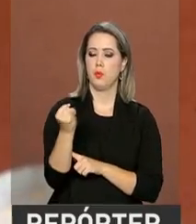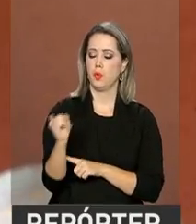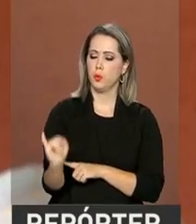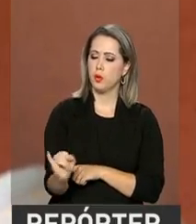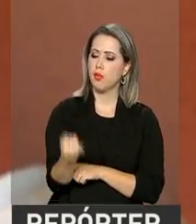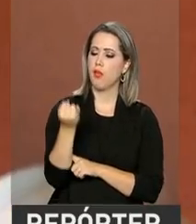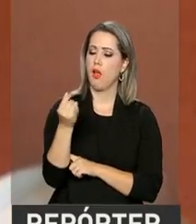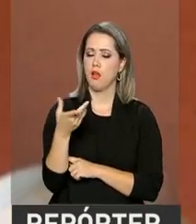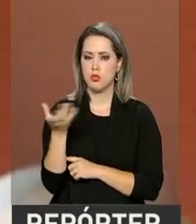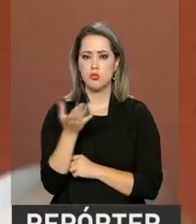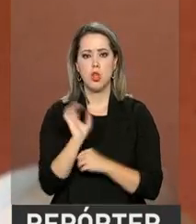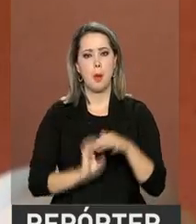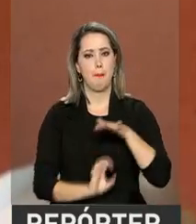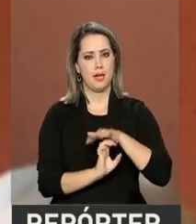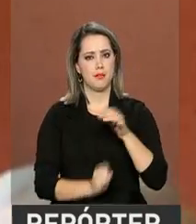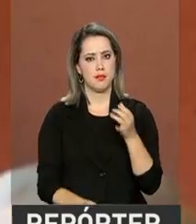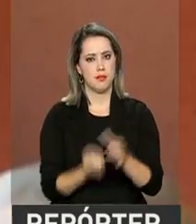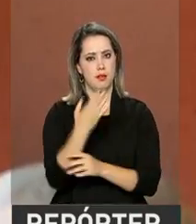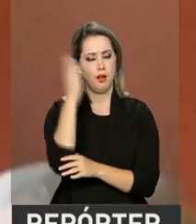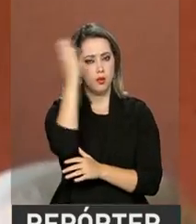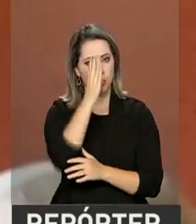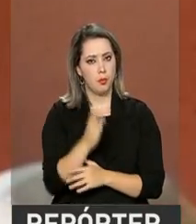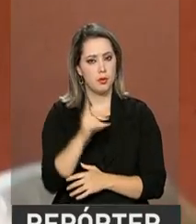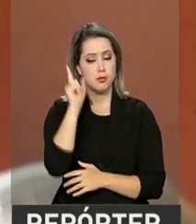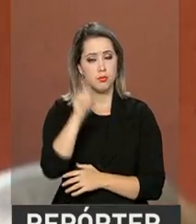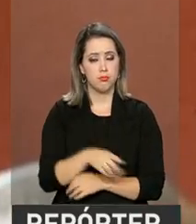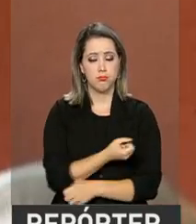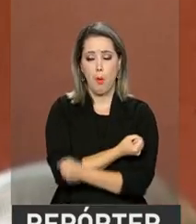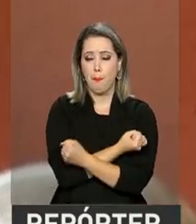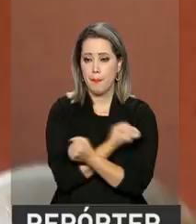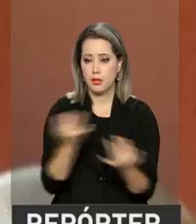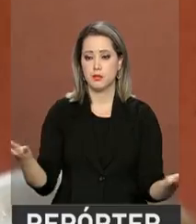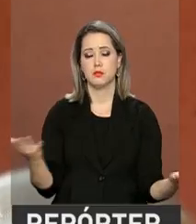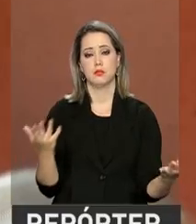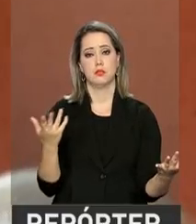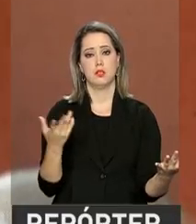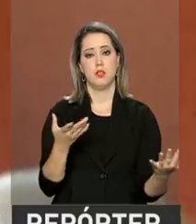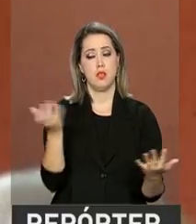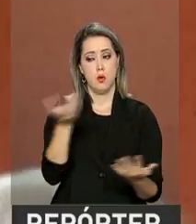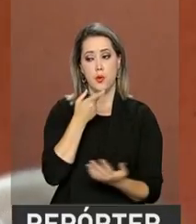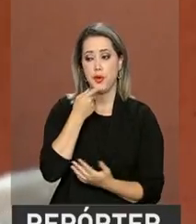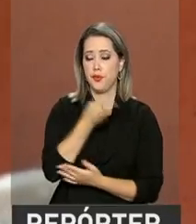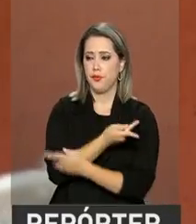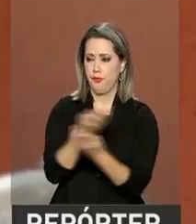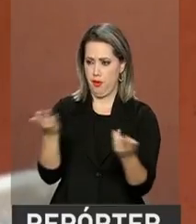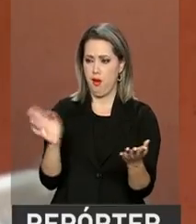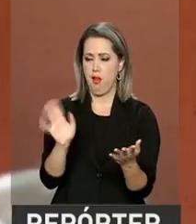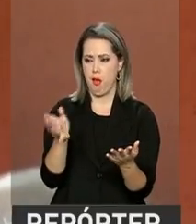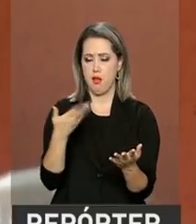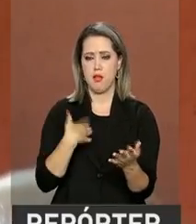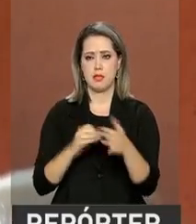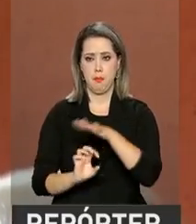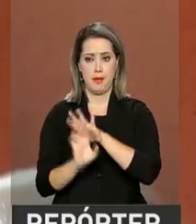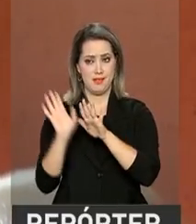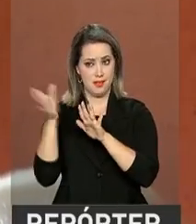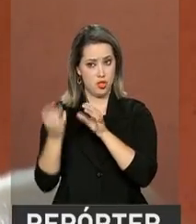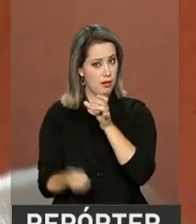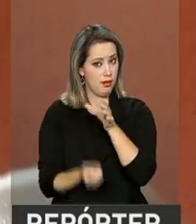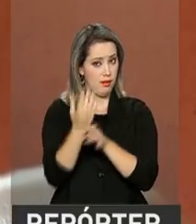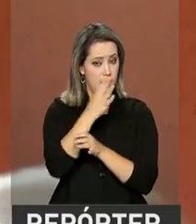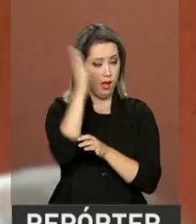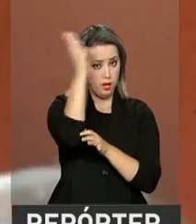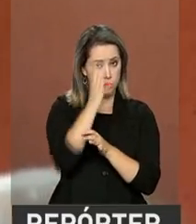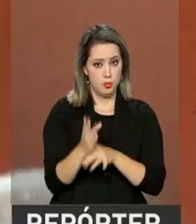são muitas e quero dirigir aqueles e aquelas empresas norueguesas que já investem no brasil e